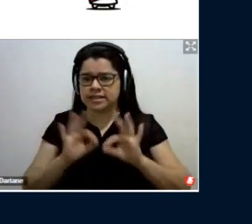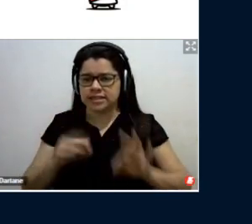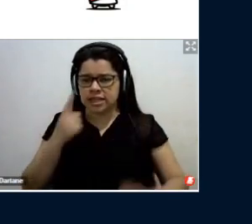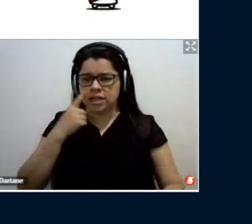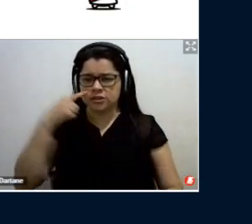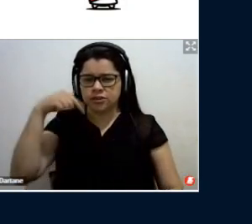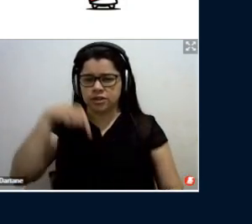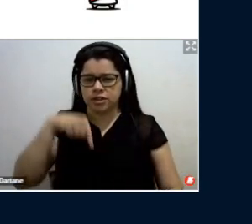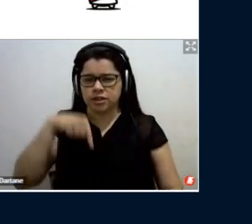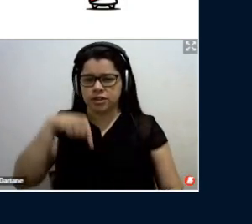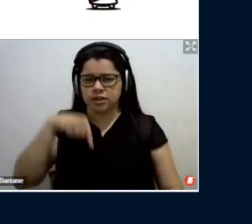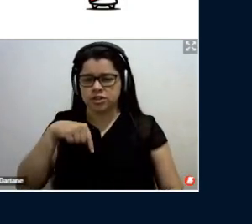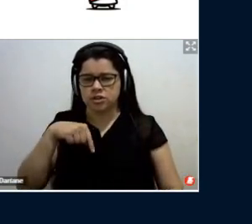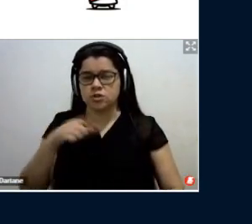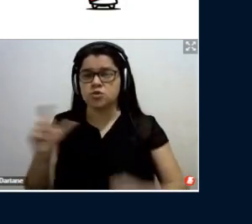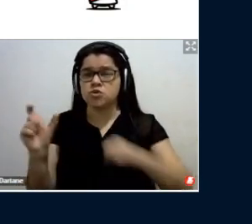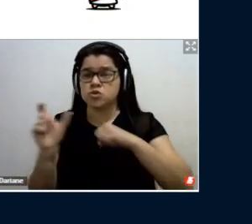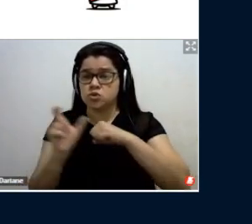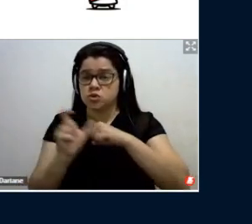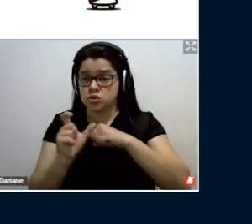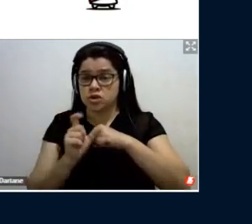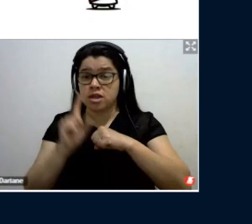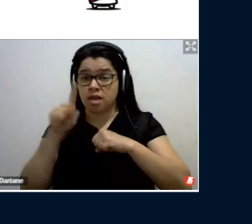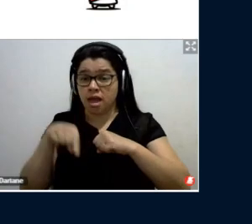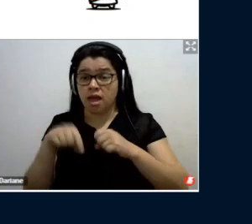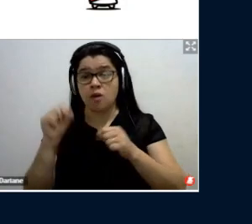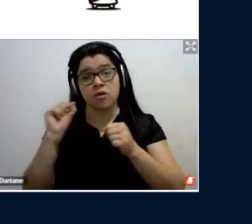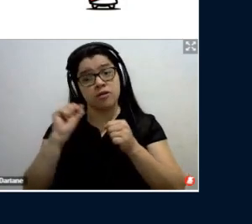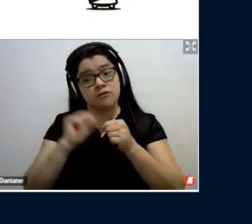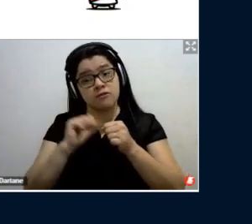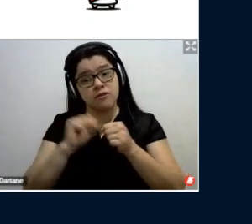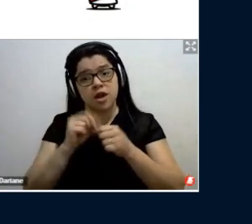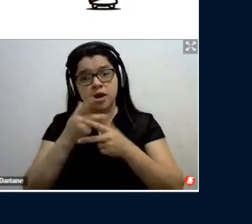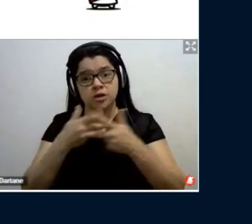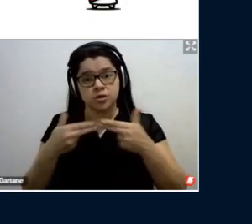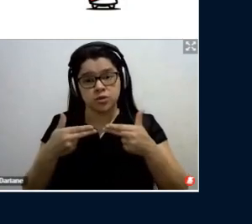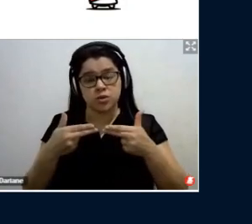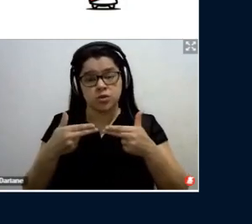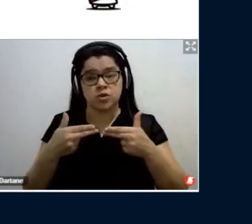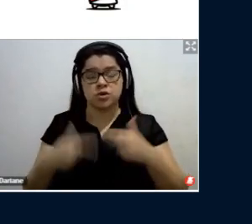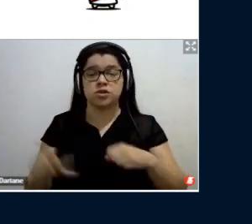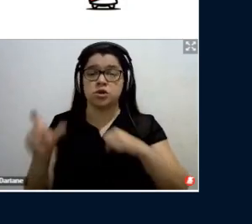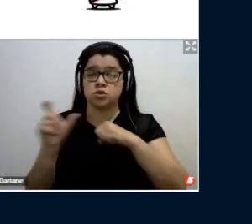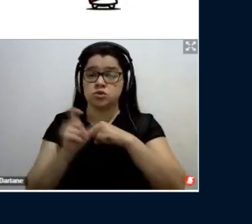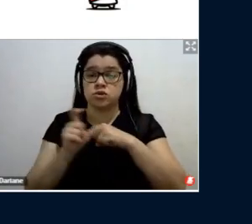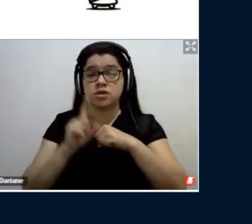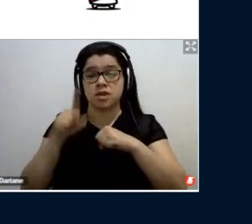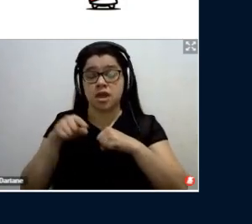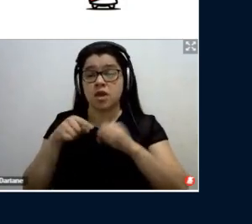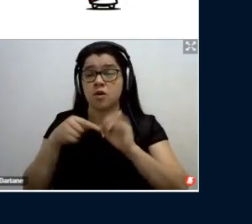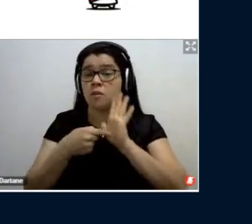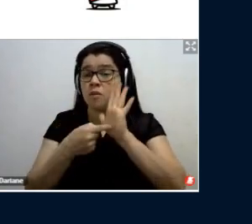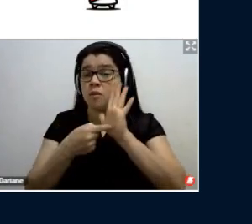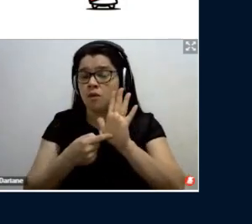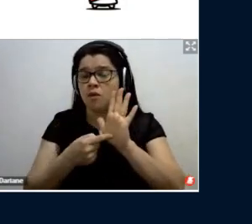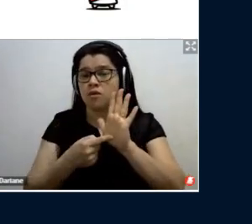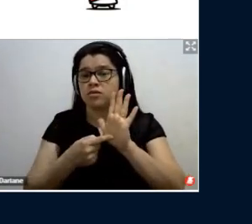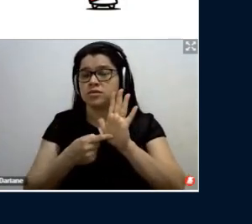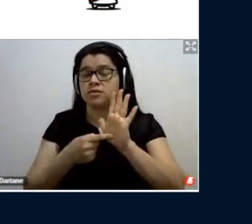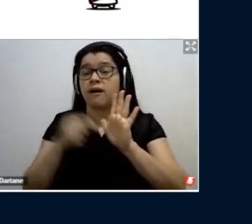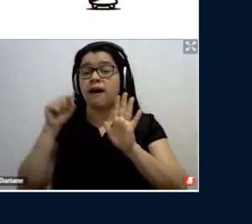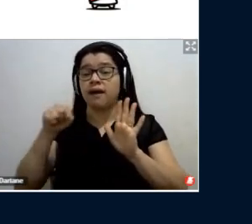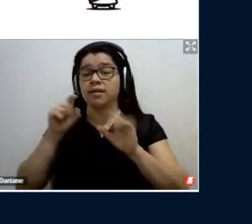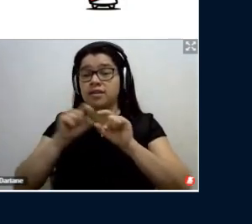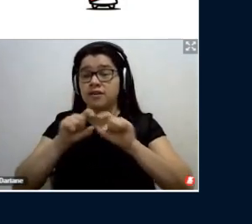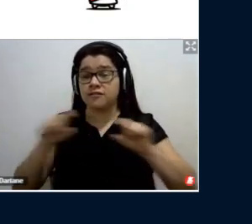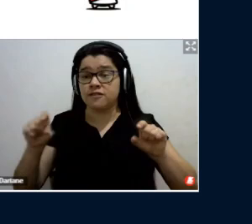coisa, ou é aquele de quem a gente fala. E aqui eu estou falando de quem? De Jesus.